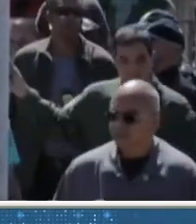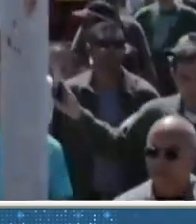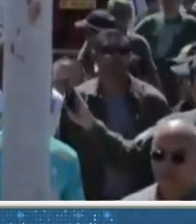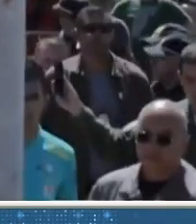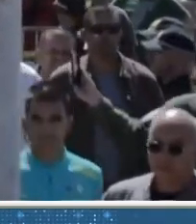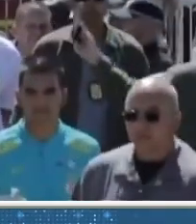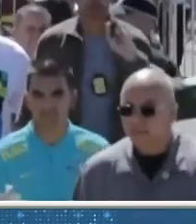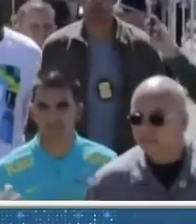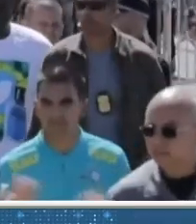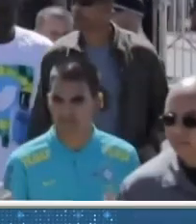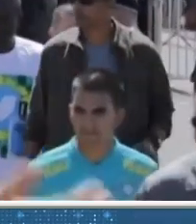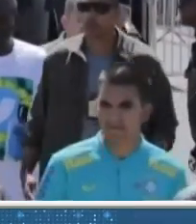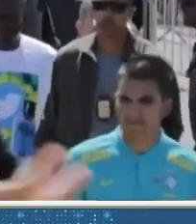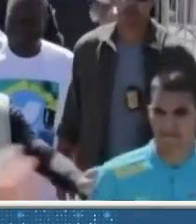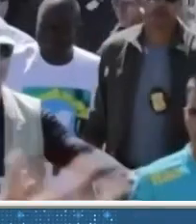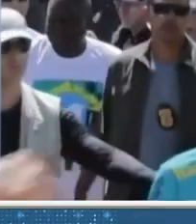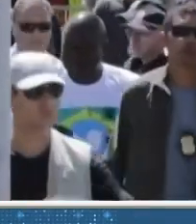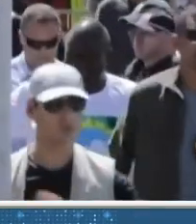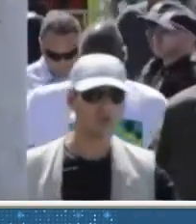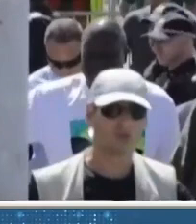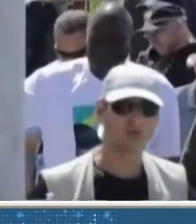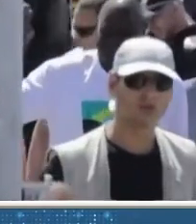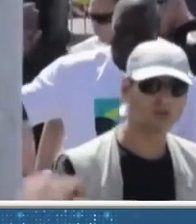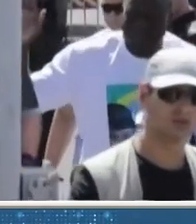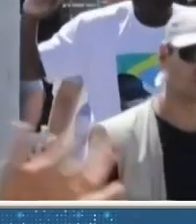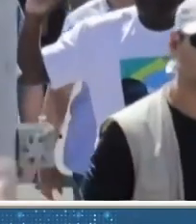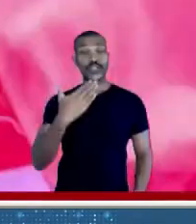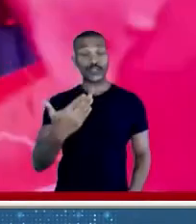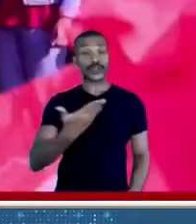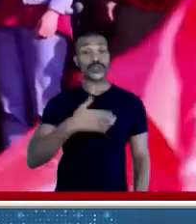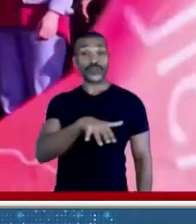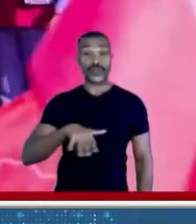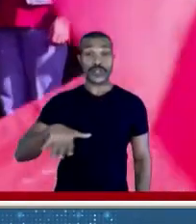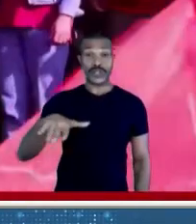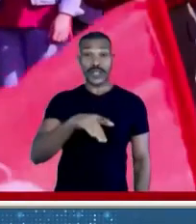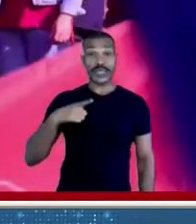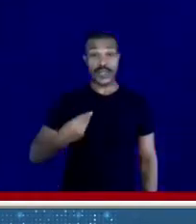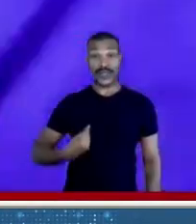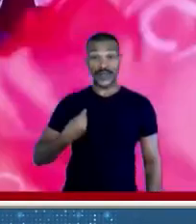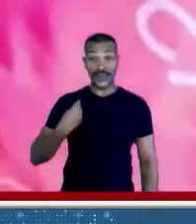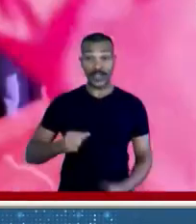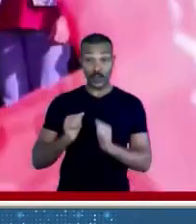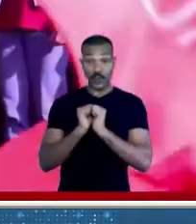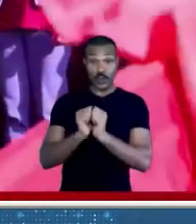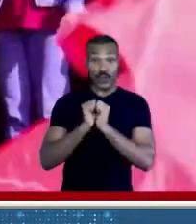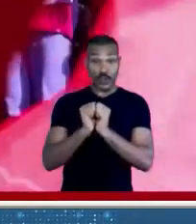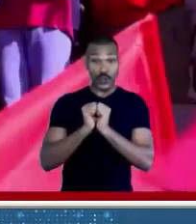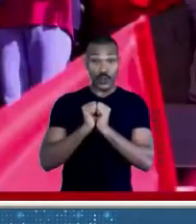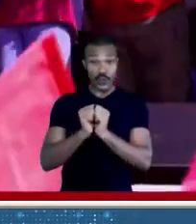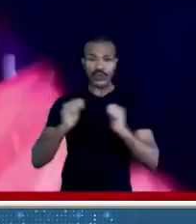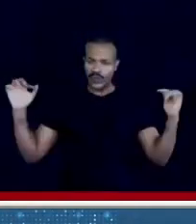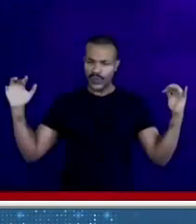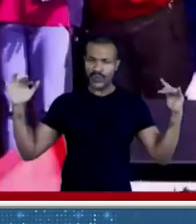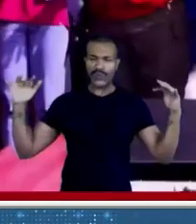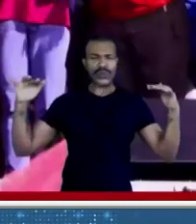acontecer o debate, mas um debate com substância, um debate que possa aprofundar as questões. E isso, eu acho que as organizações do